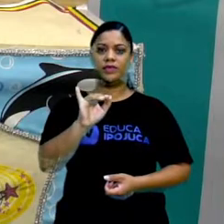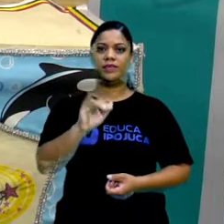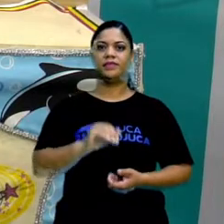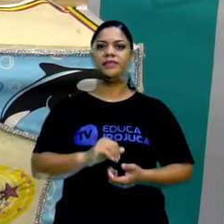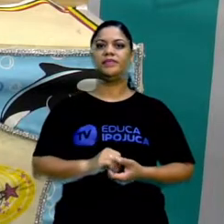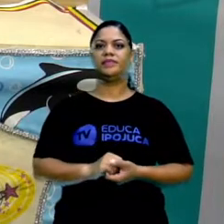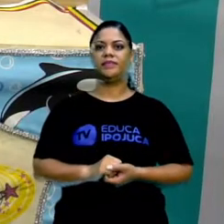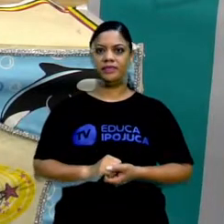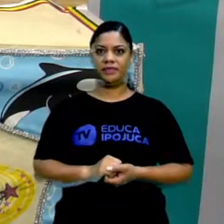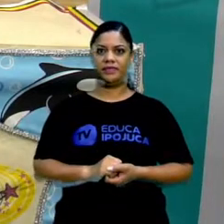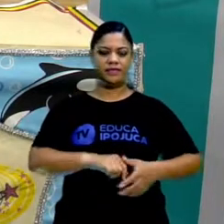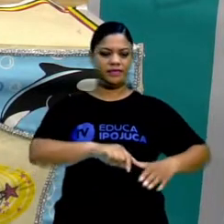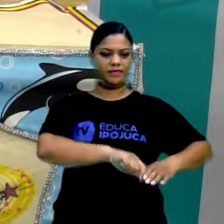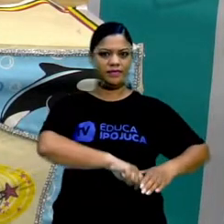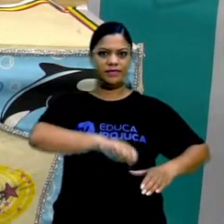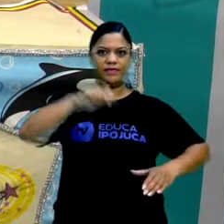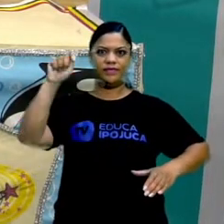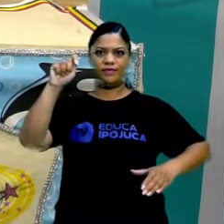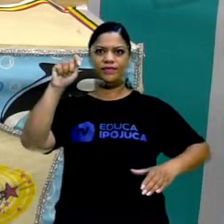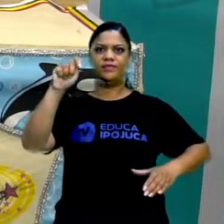na sua espada.